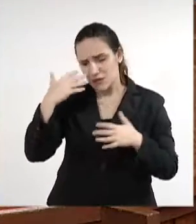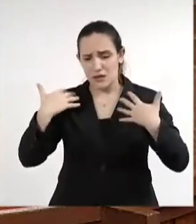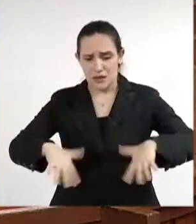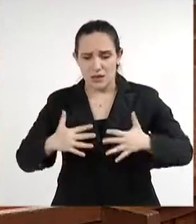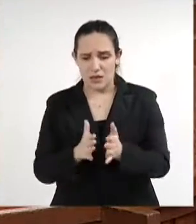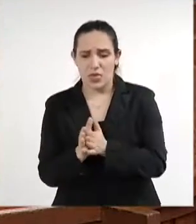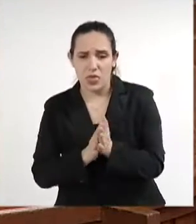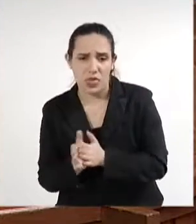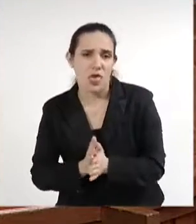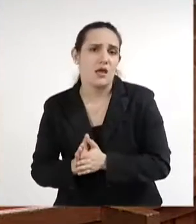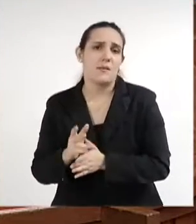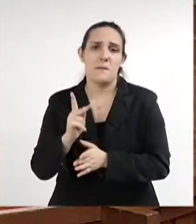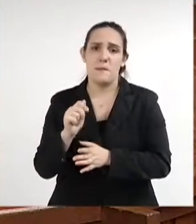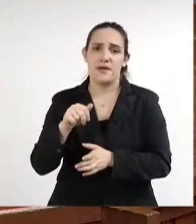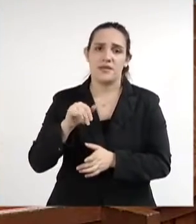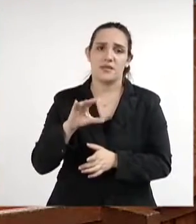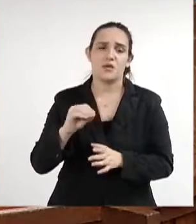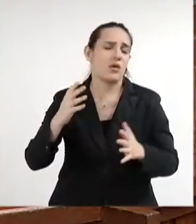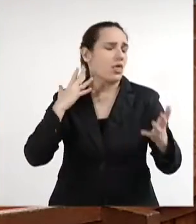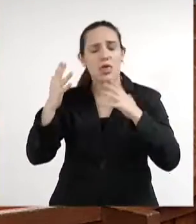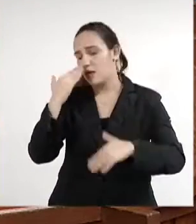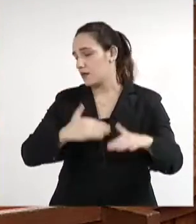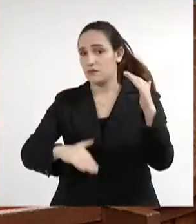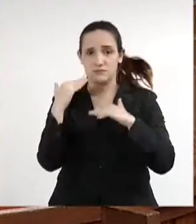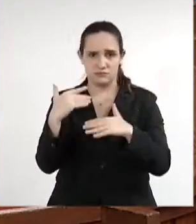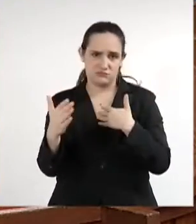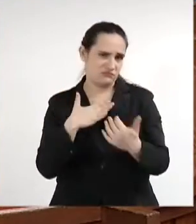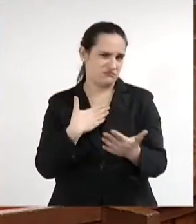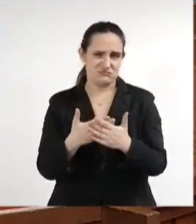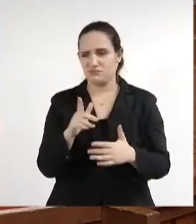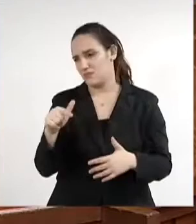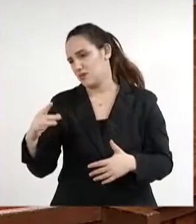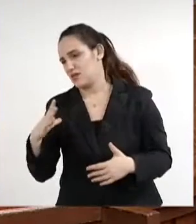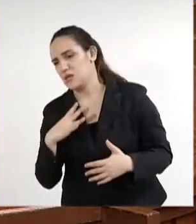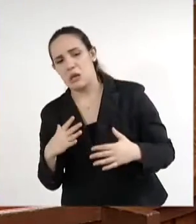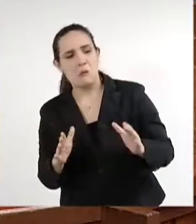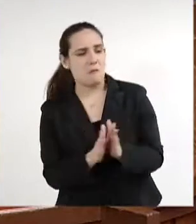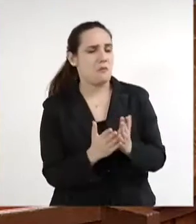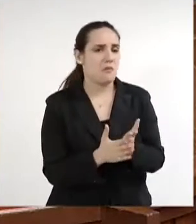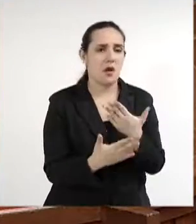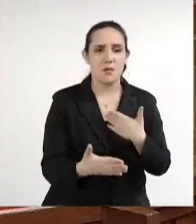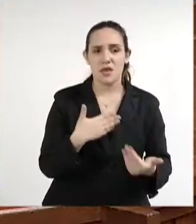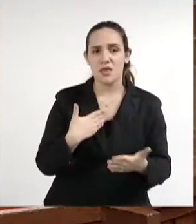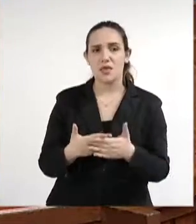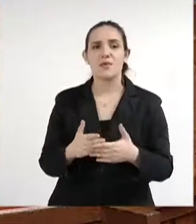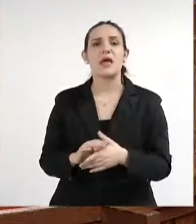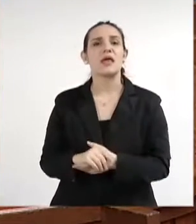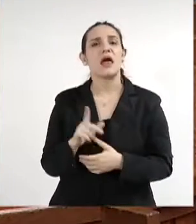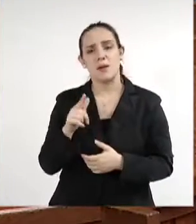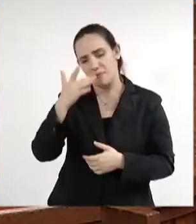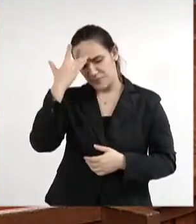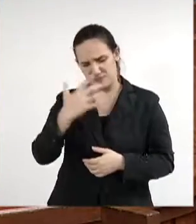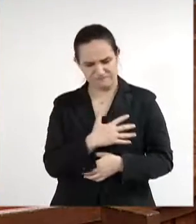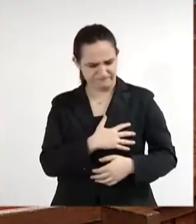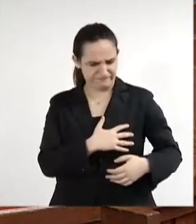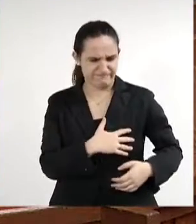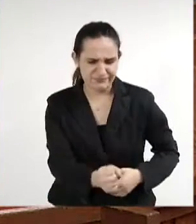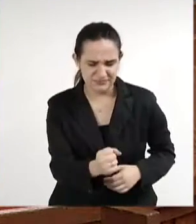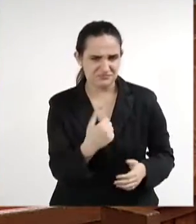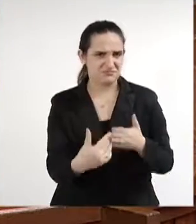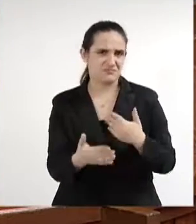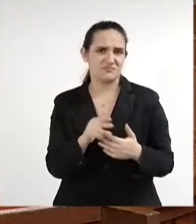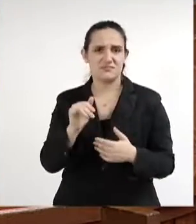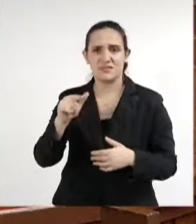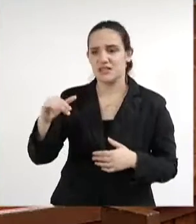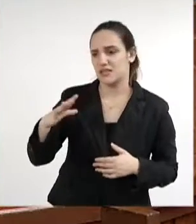de ansiedade, tudo isso não escolhe classe social. As pessoas tiram a vida, não importa se é rico,